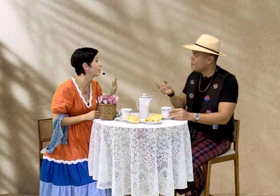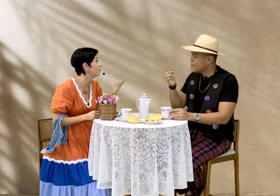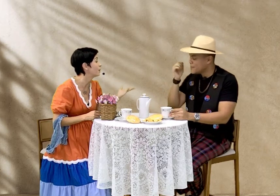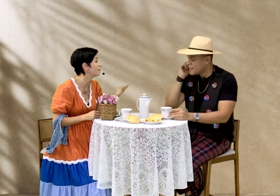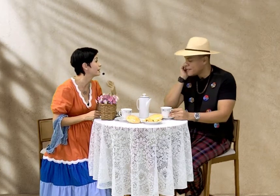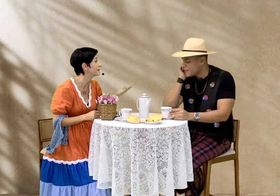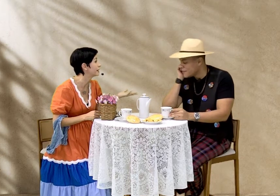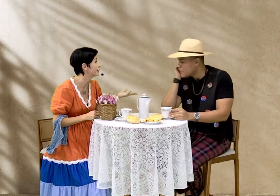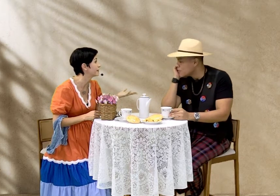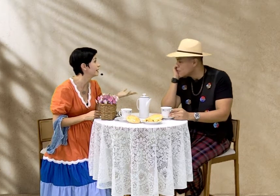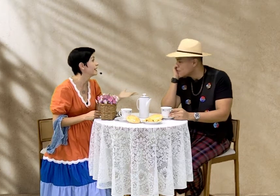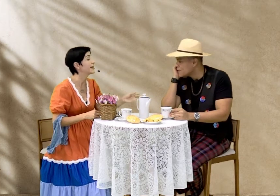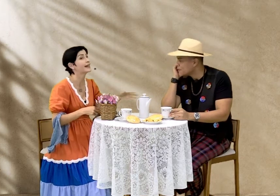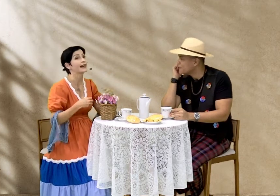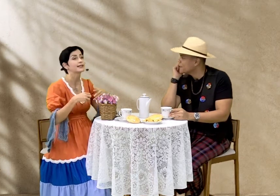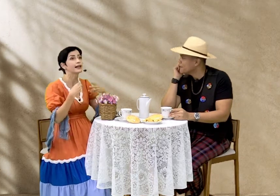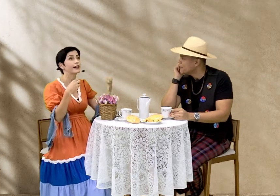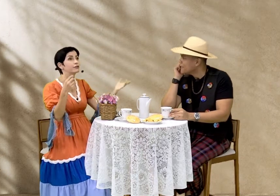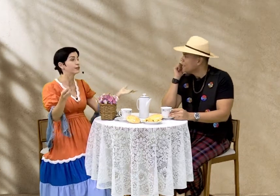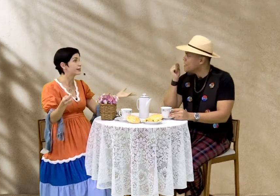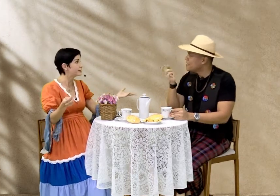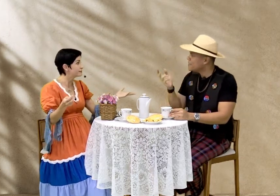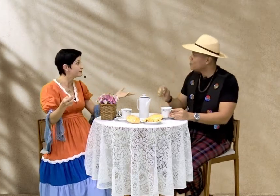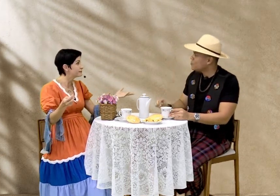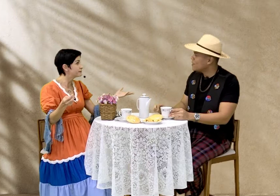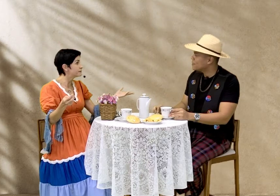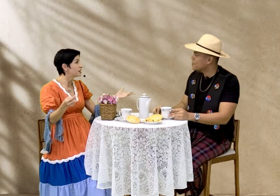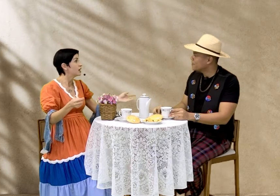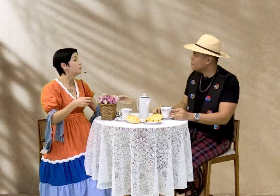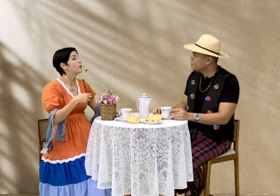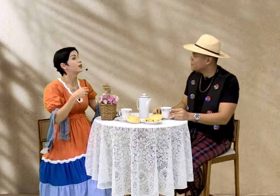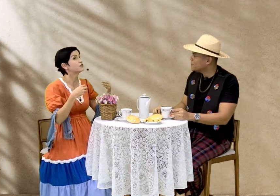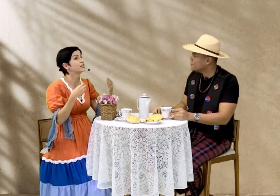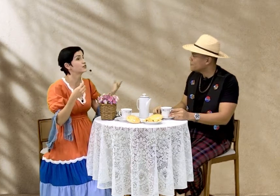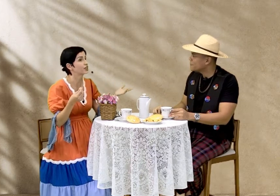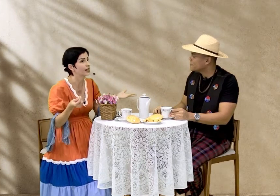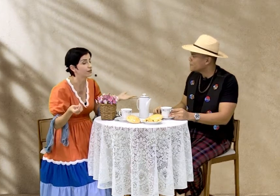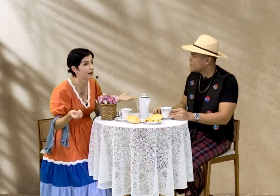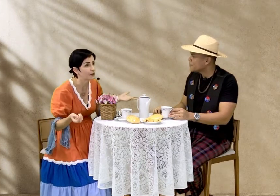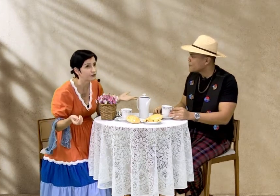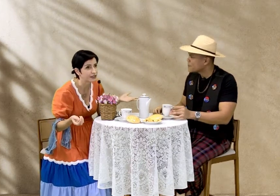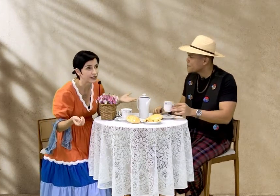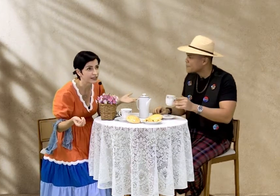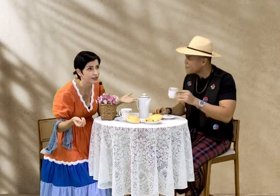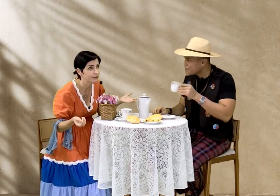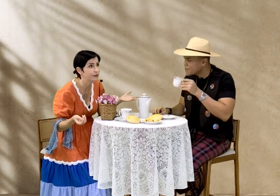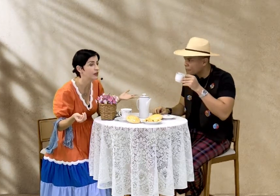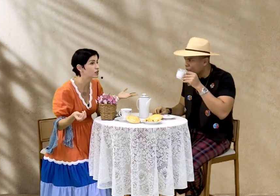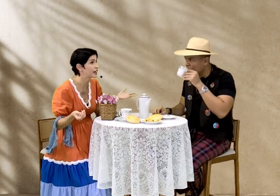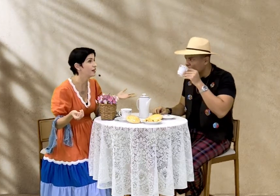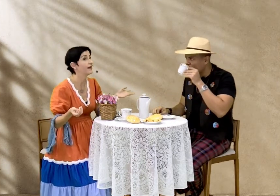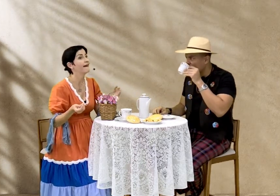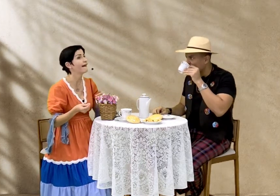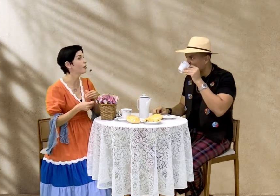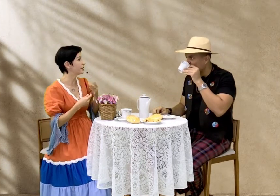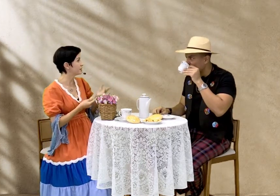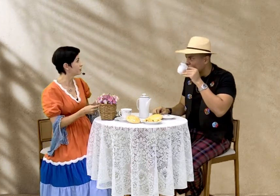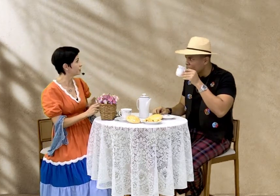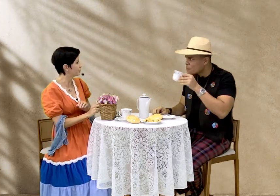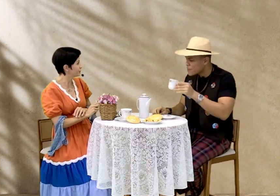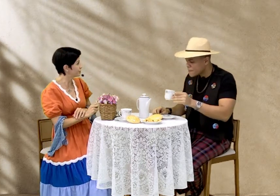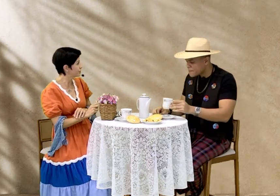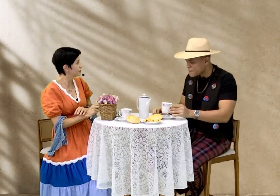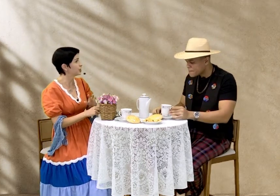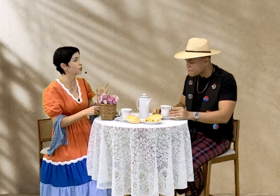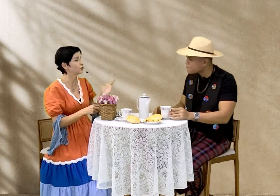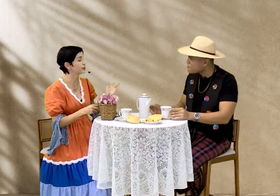pra pegar o homem e prender. Encarceraram Que ele. situação. Porque os vizinhos chegaram lá pra ver, né? Birbilhotar. Realmente